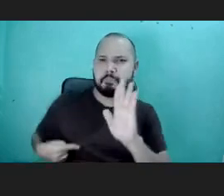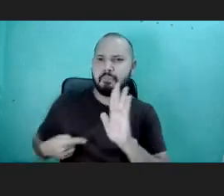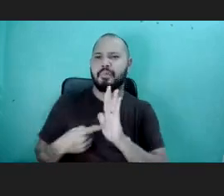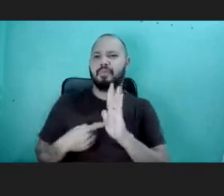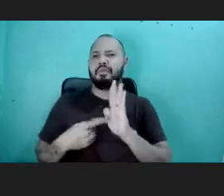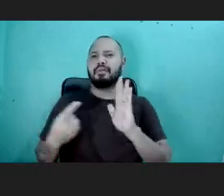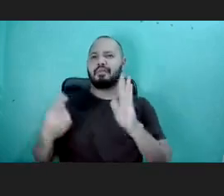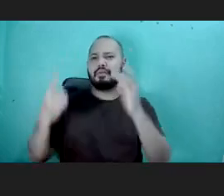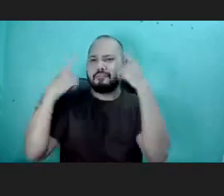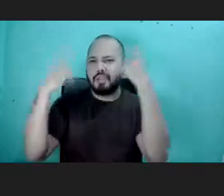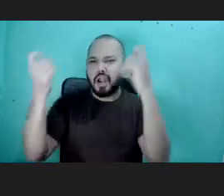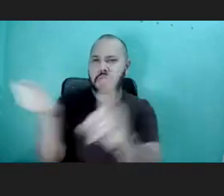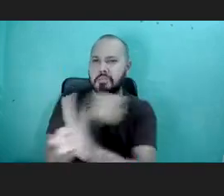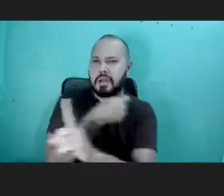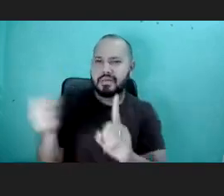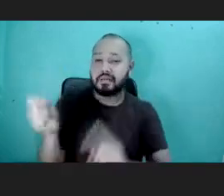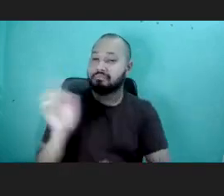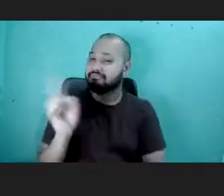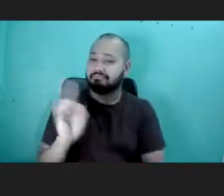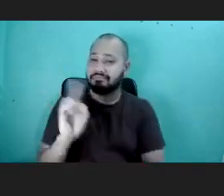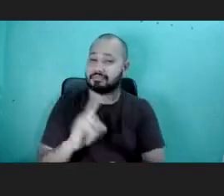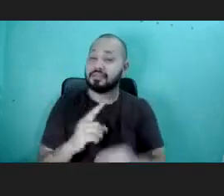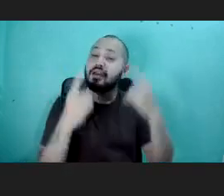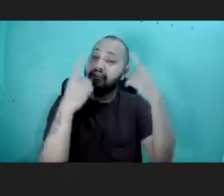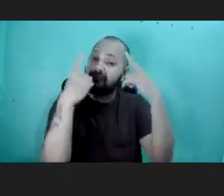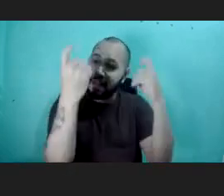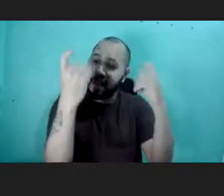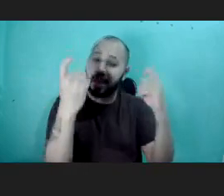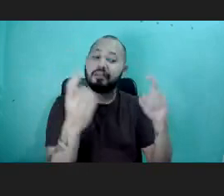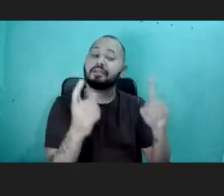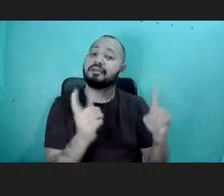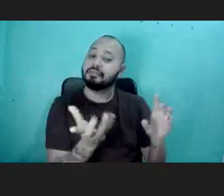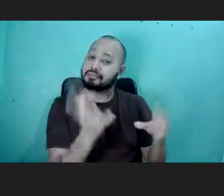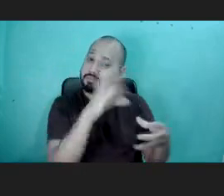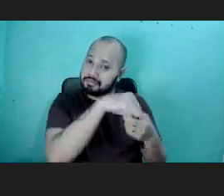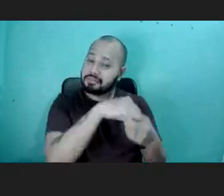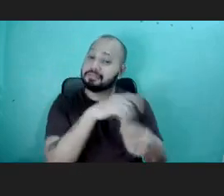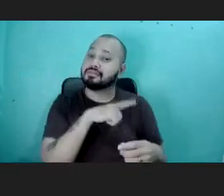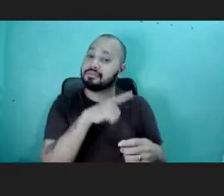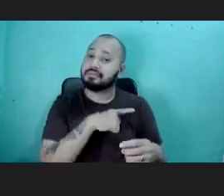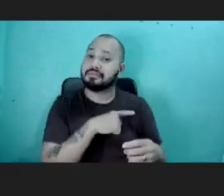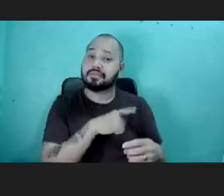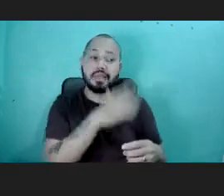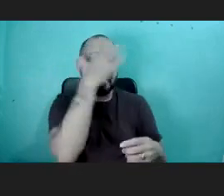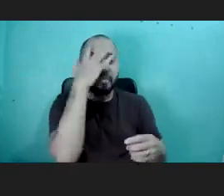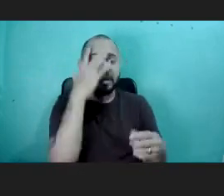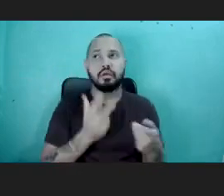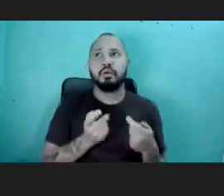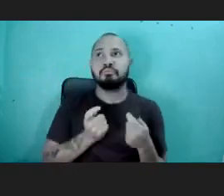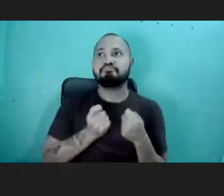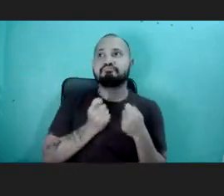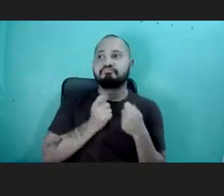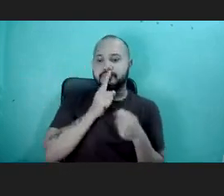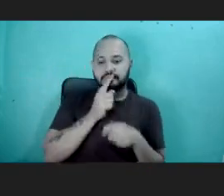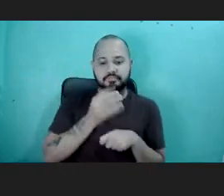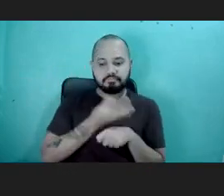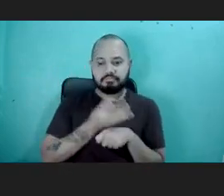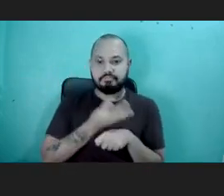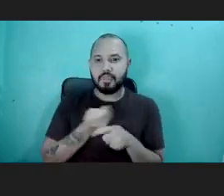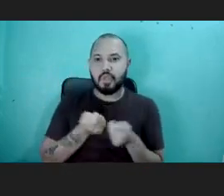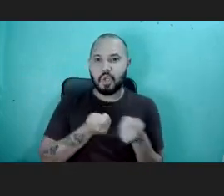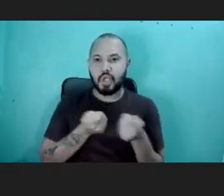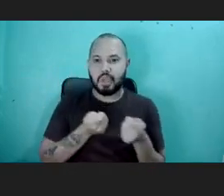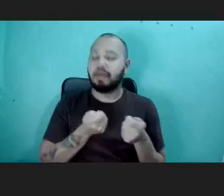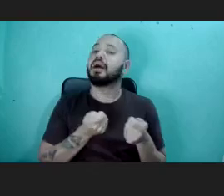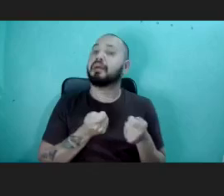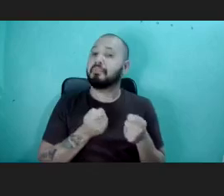violência física. Às vezes a violência ela é reproduzida por quem quer menos reproduzir. E aí a importância de ficar atento